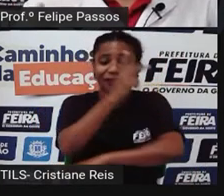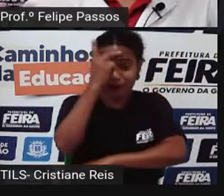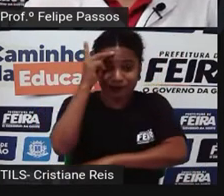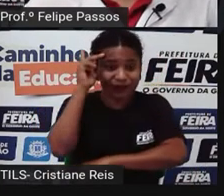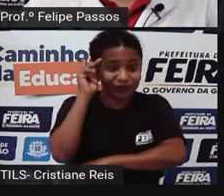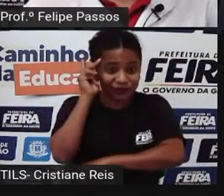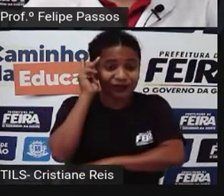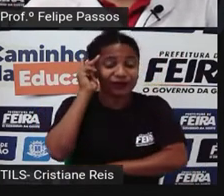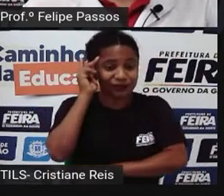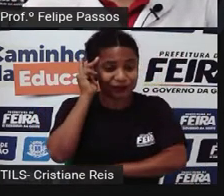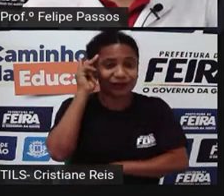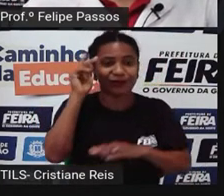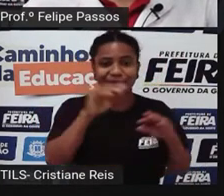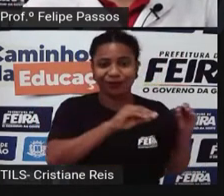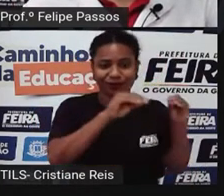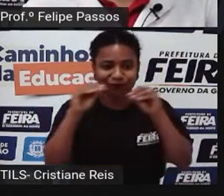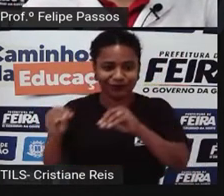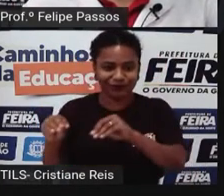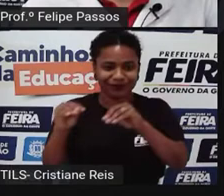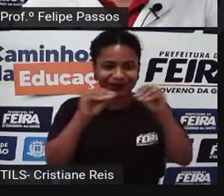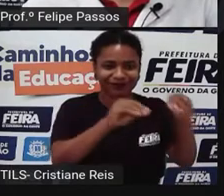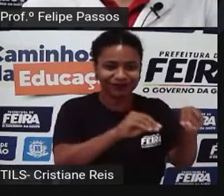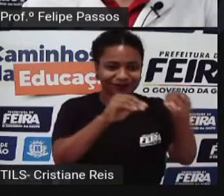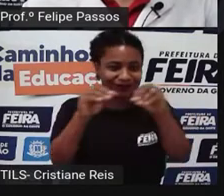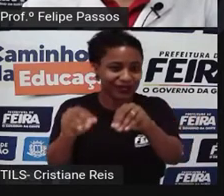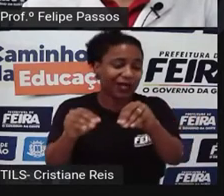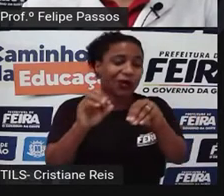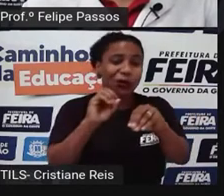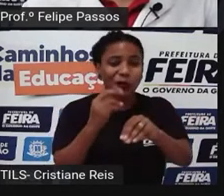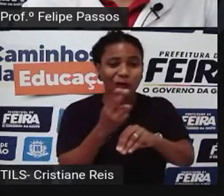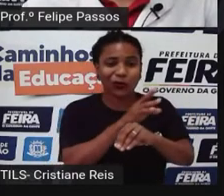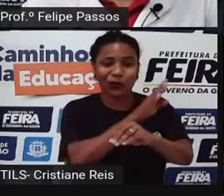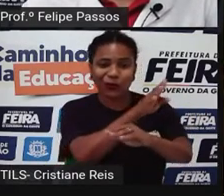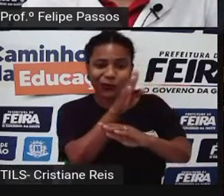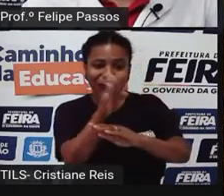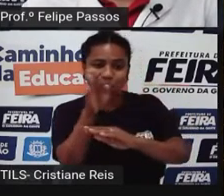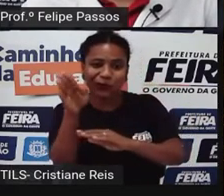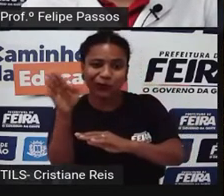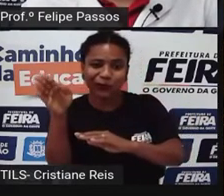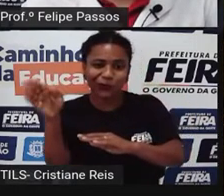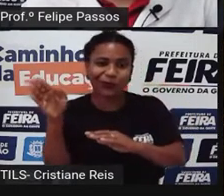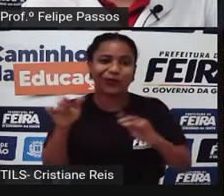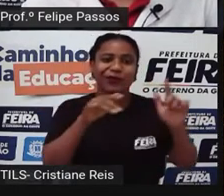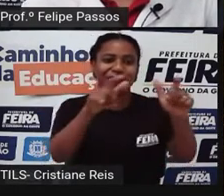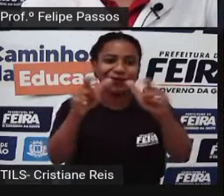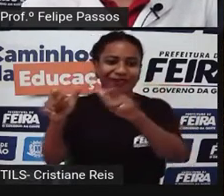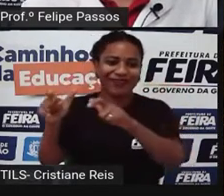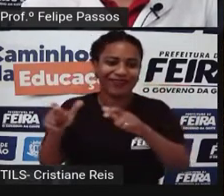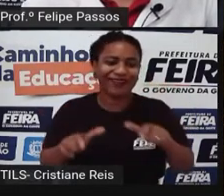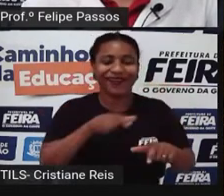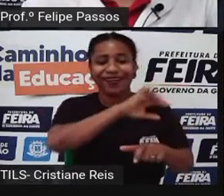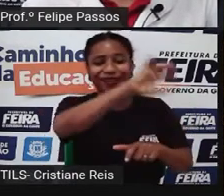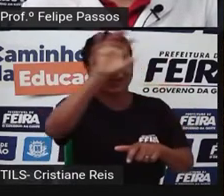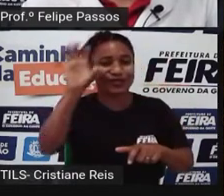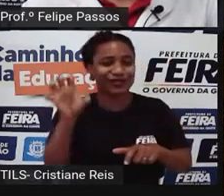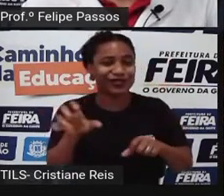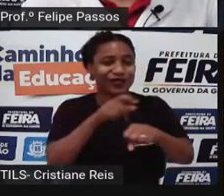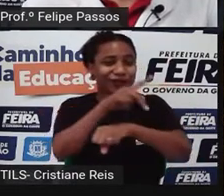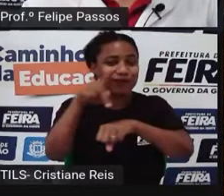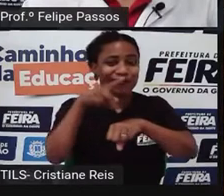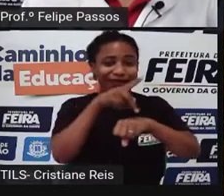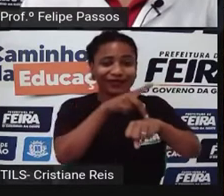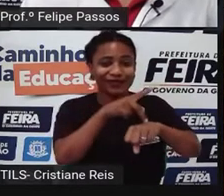para conhecer novos locais, para conhecer novas regiões, conhecer novos países, novas culturas,